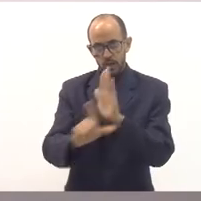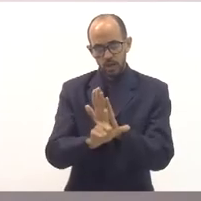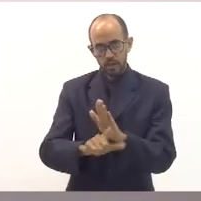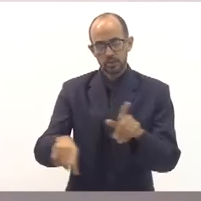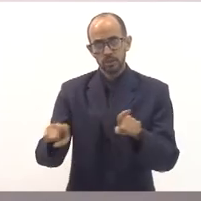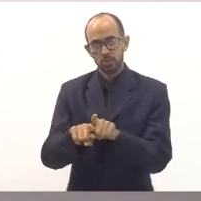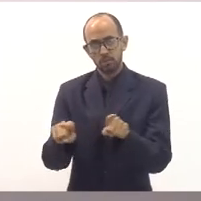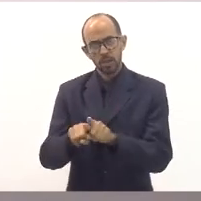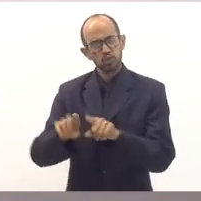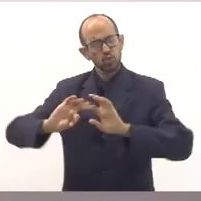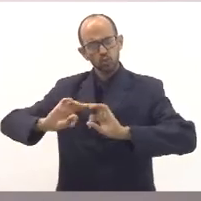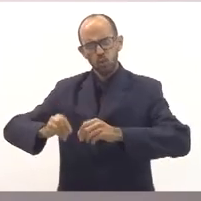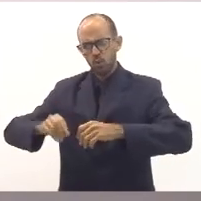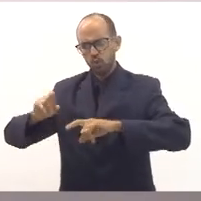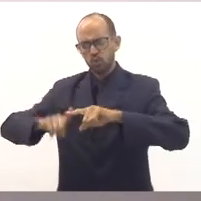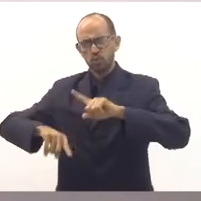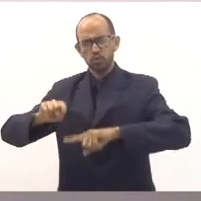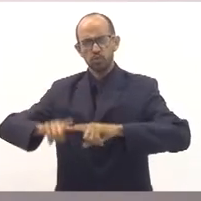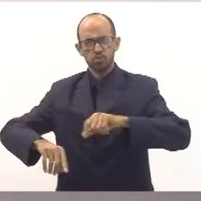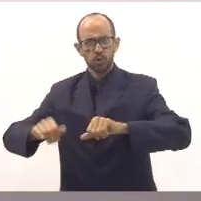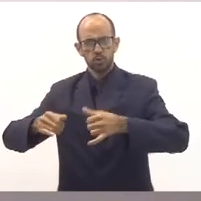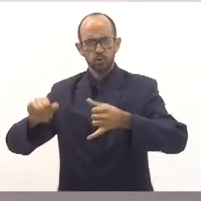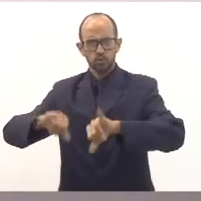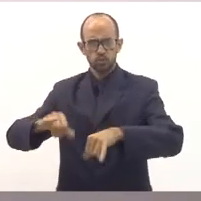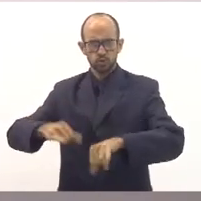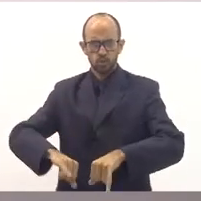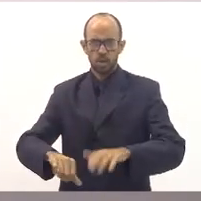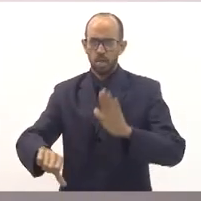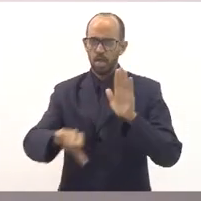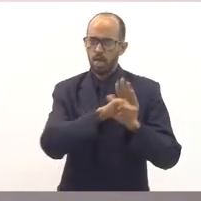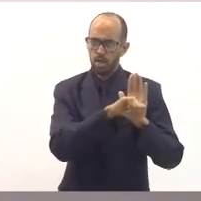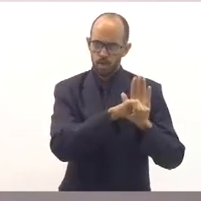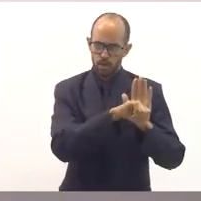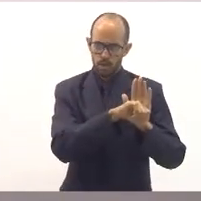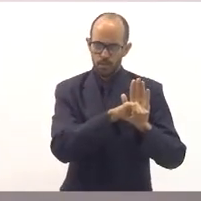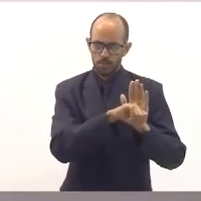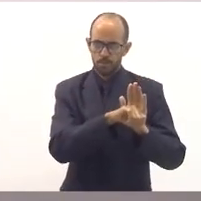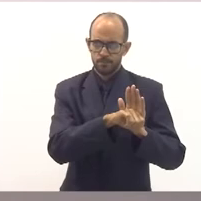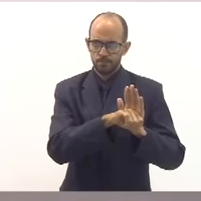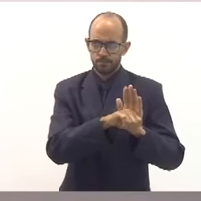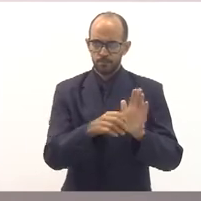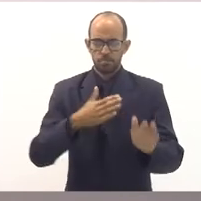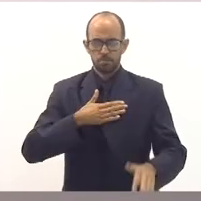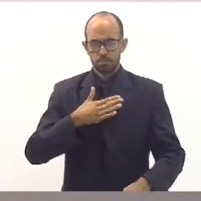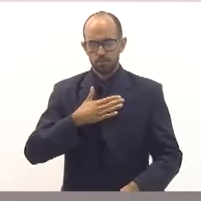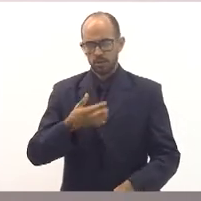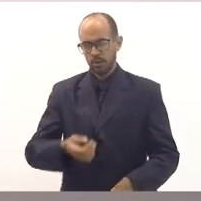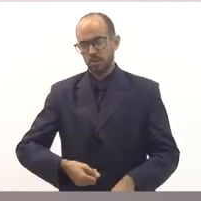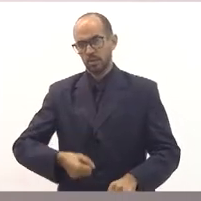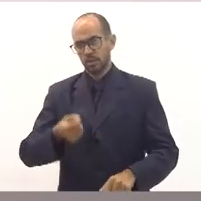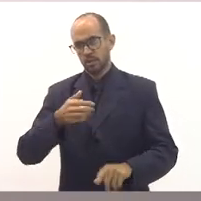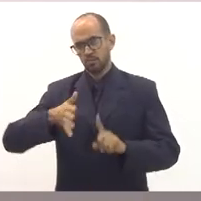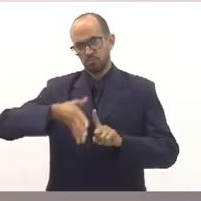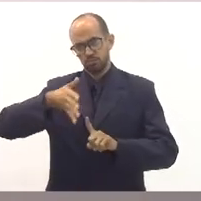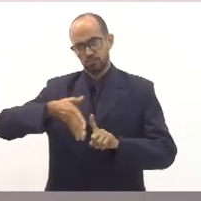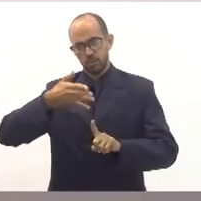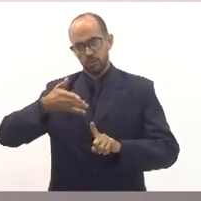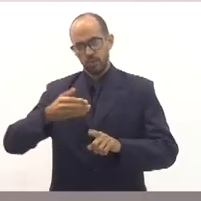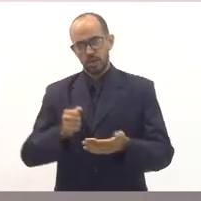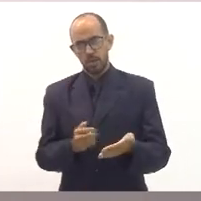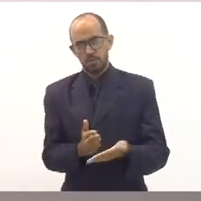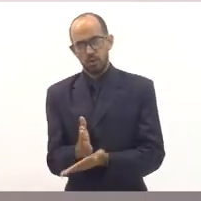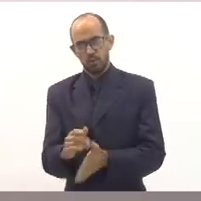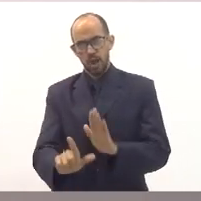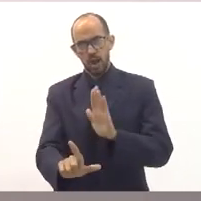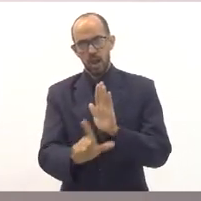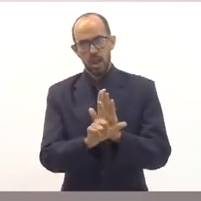ilícitas um relato meu pessoal que eu te disse a gente legalização vai legalizar a maconha e